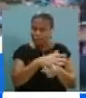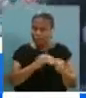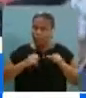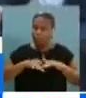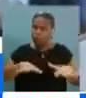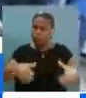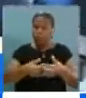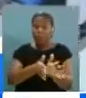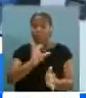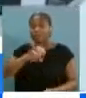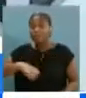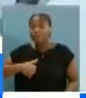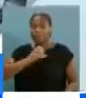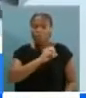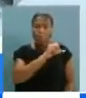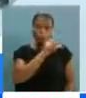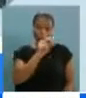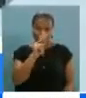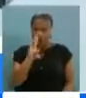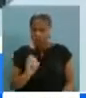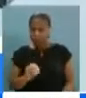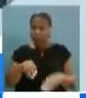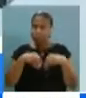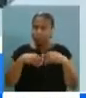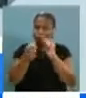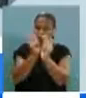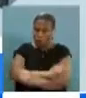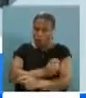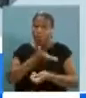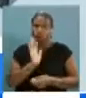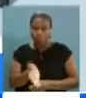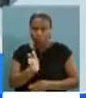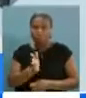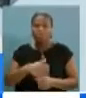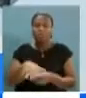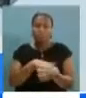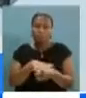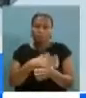todo o território nacional, Olavo Correia assume a mudança imediata do status quo.